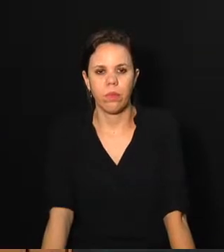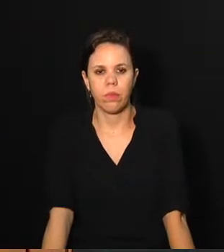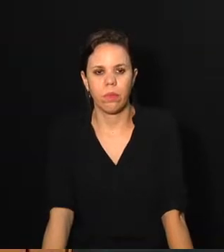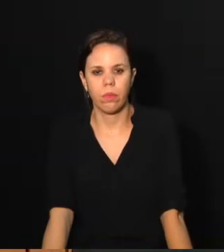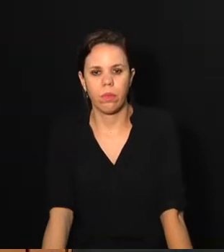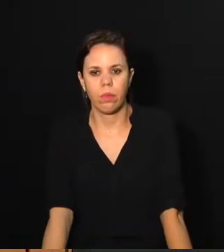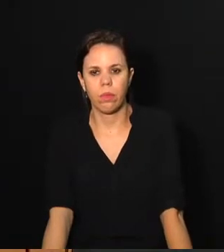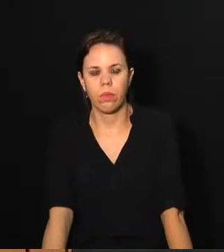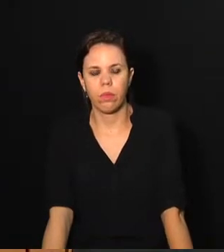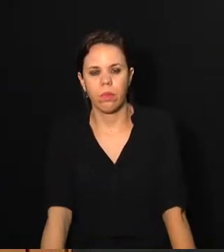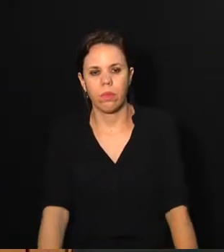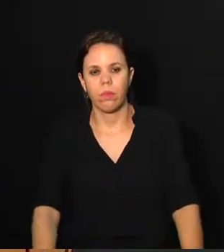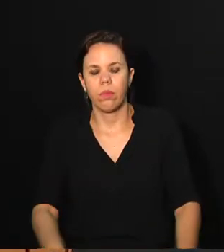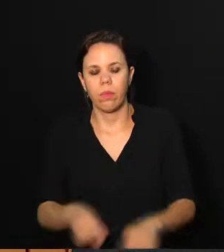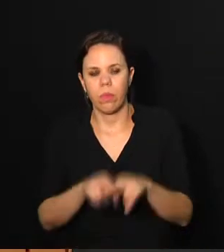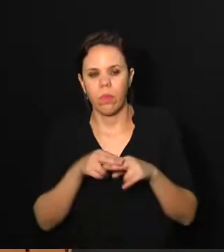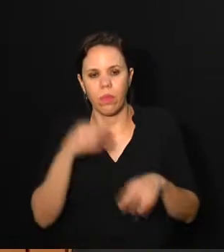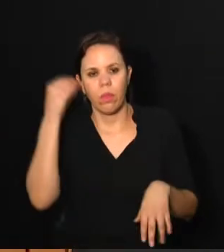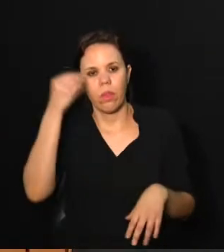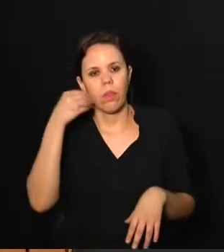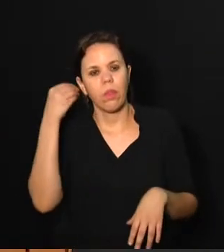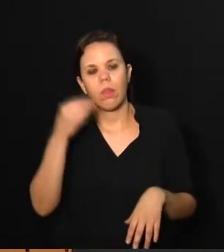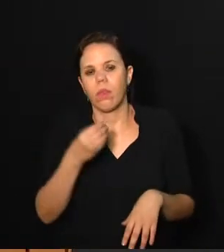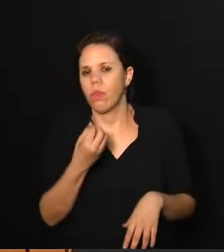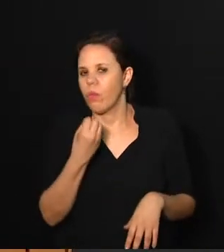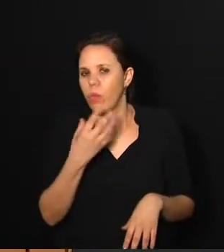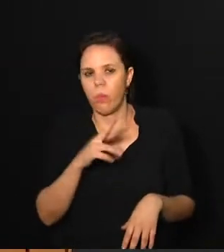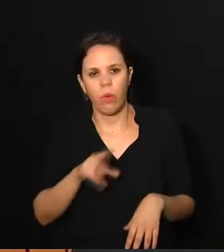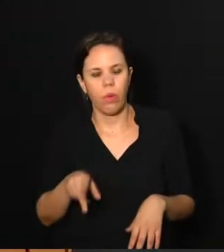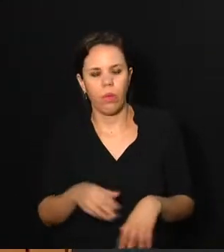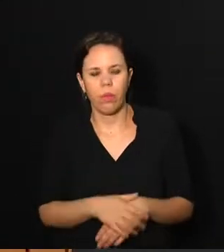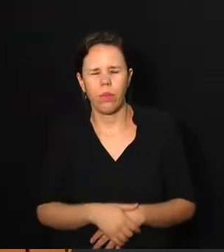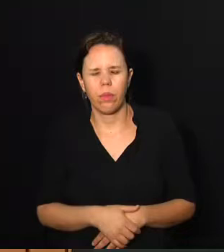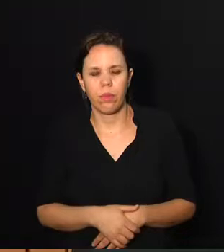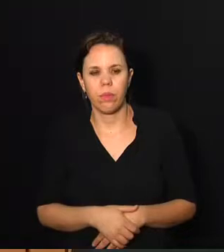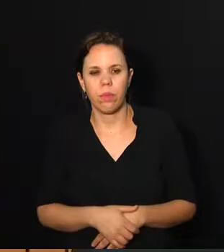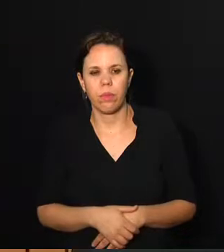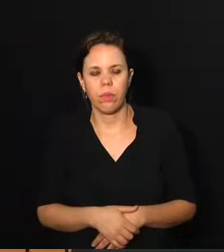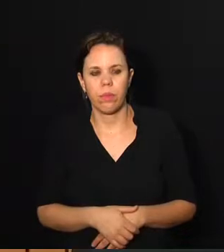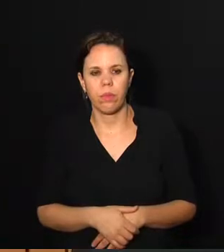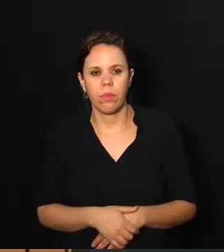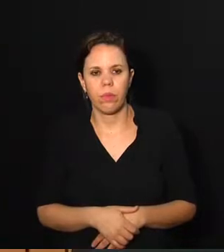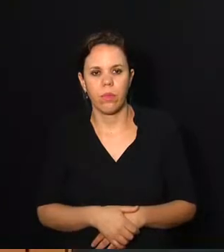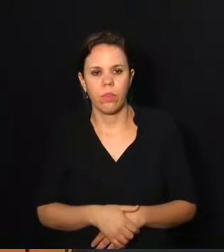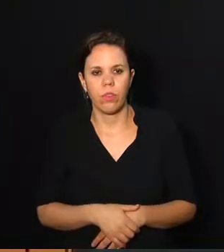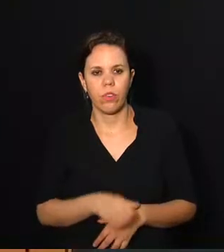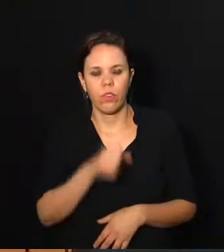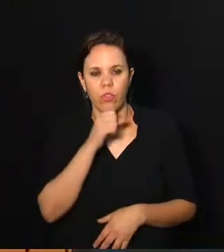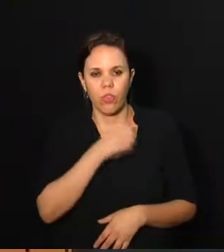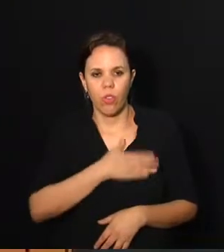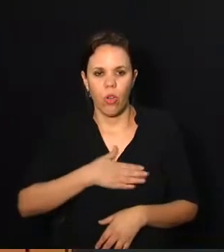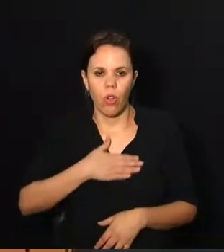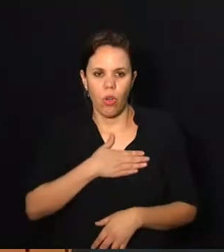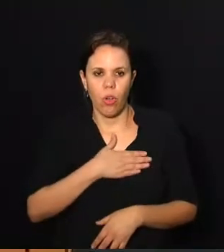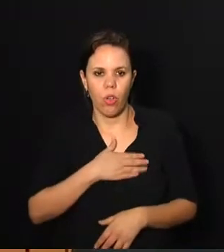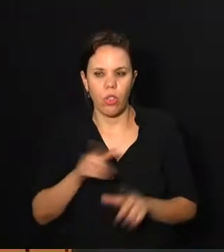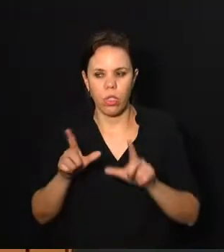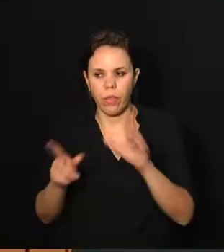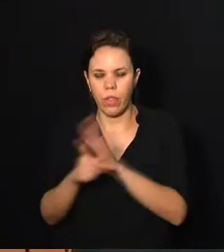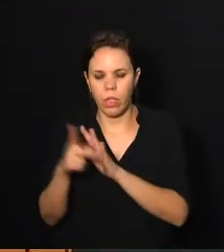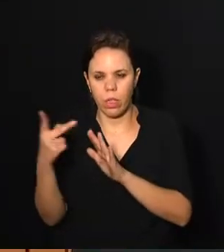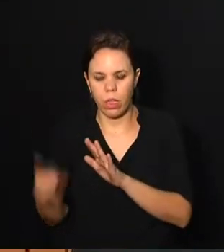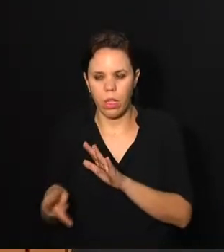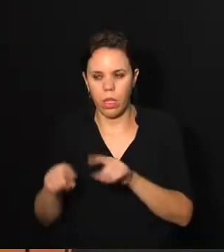Por isso, pela experiência, não foi boa. Não foi boa. O idoso gosta do cantinho dele, da salinha dele, da TV